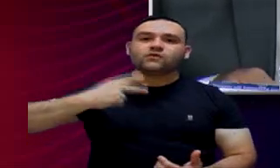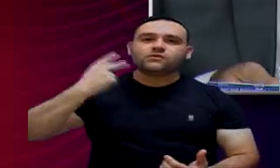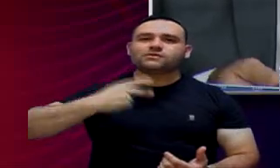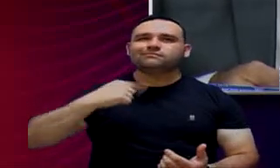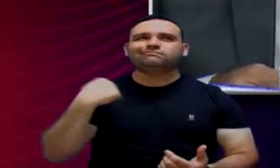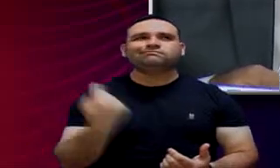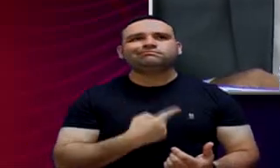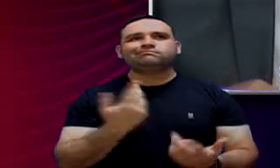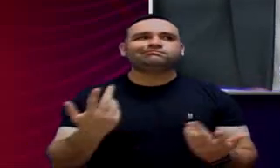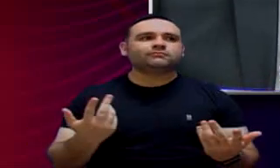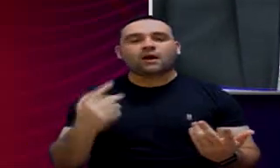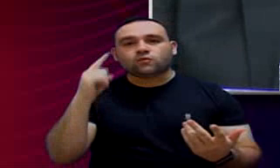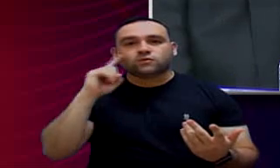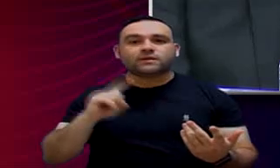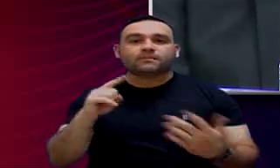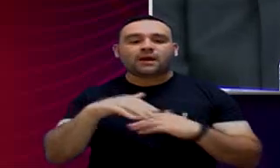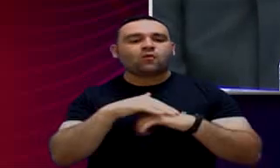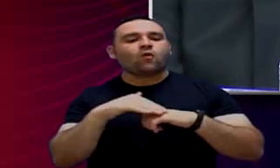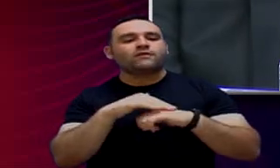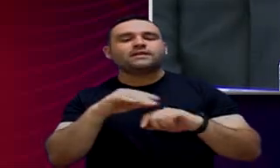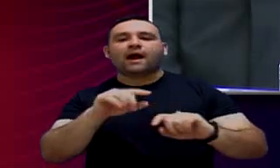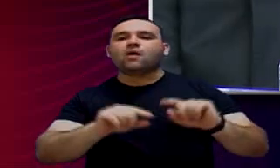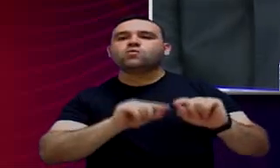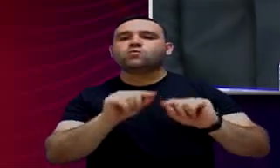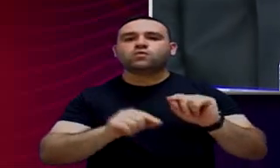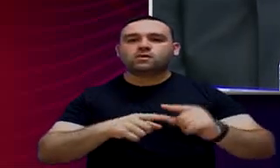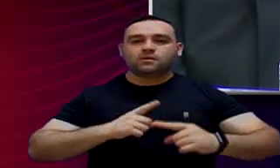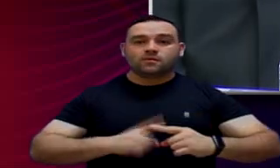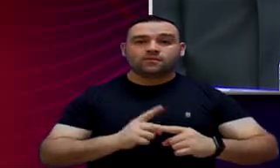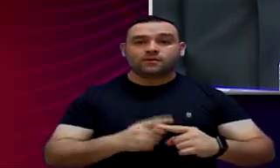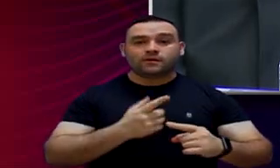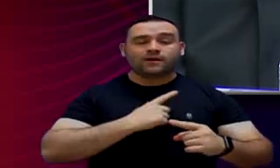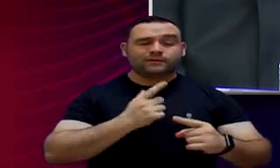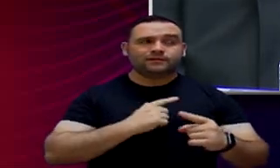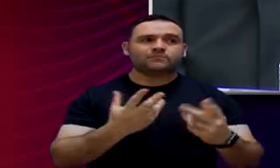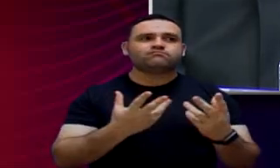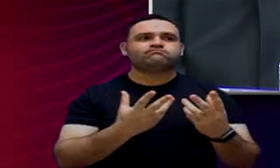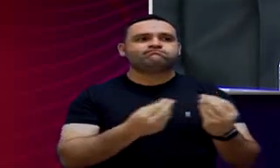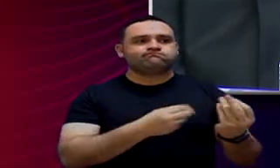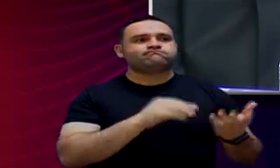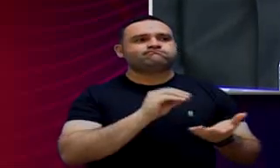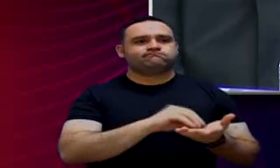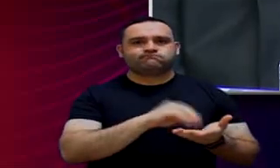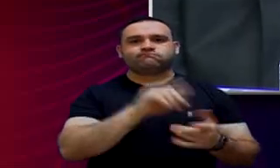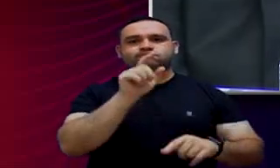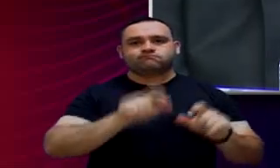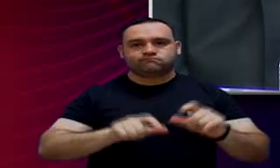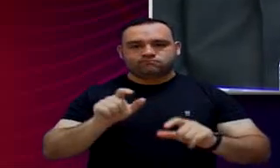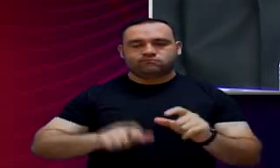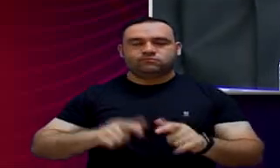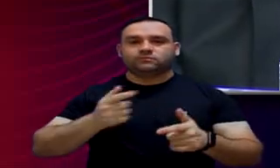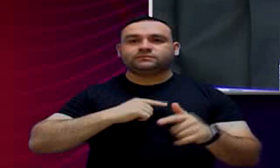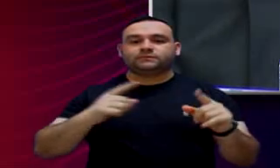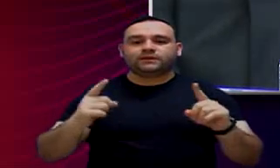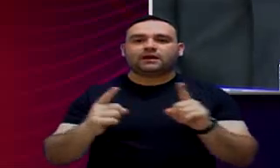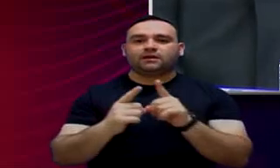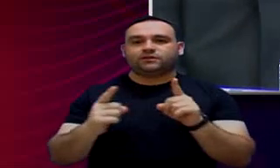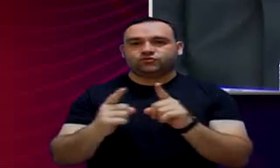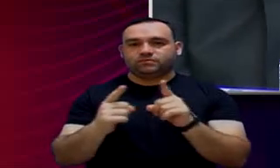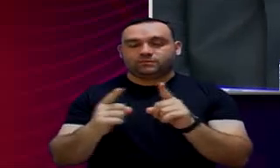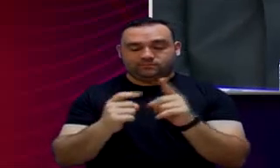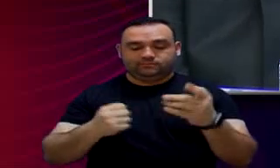fica muito sem saber com quem falar muitas vezes porque há uma demanda muito grande no município por atendimento